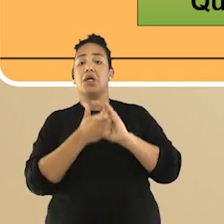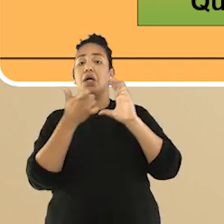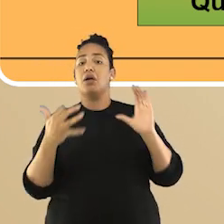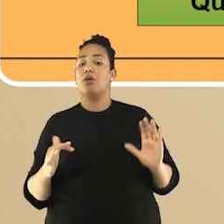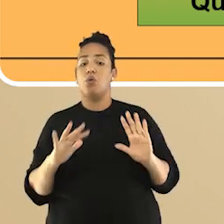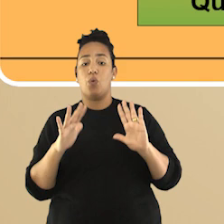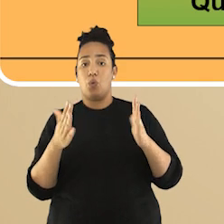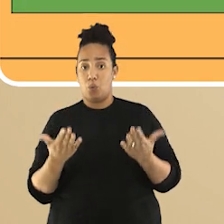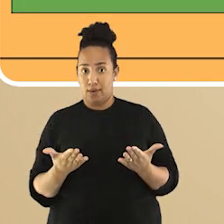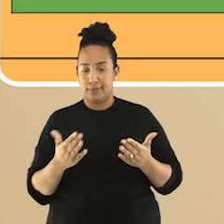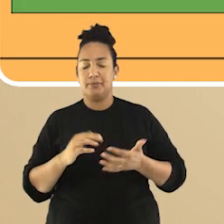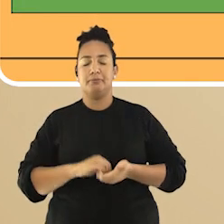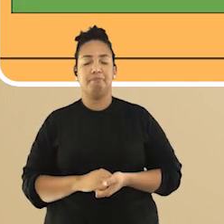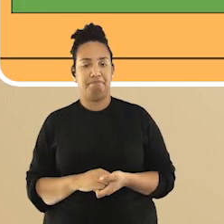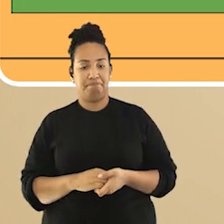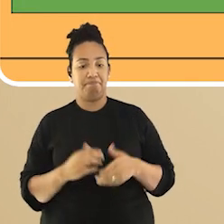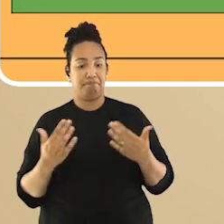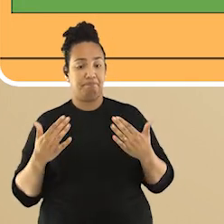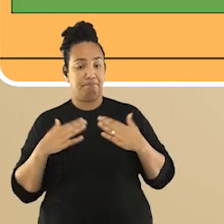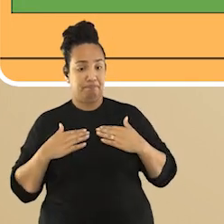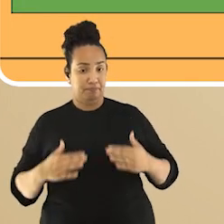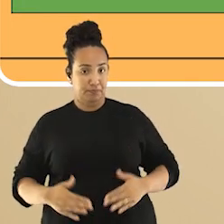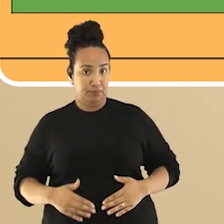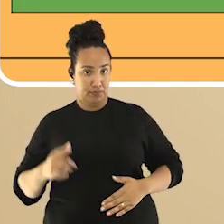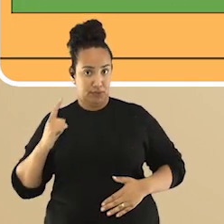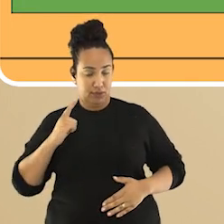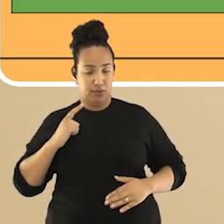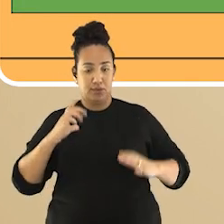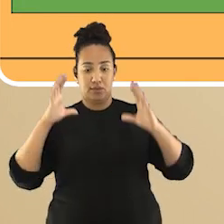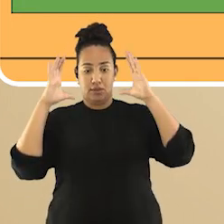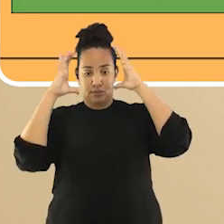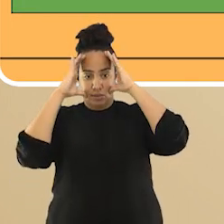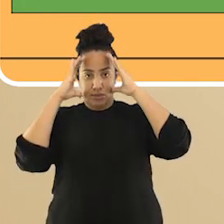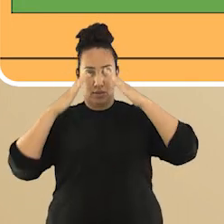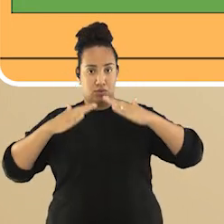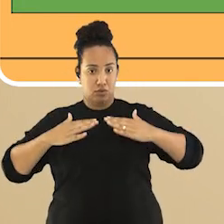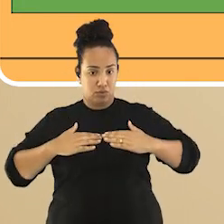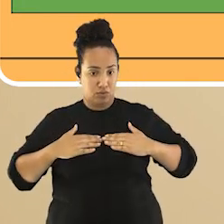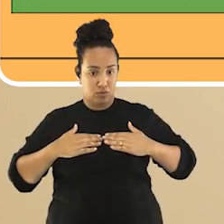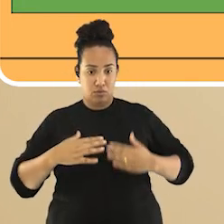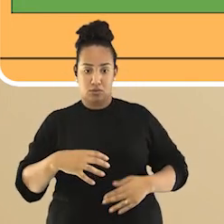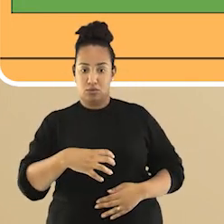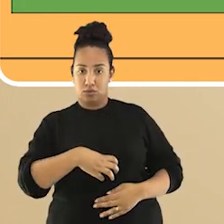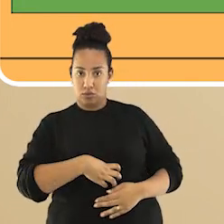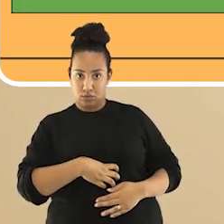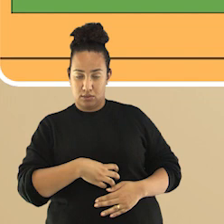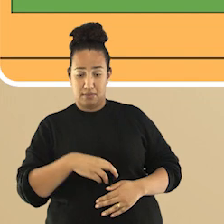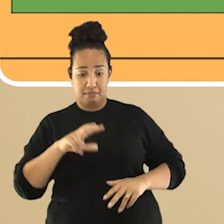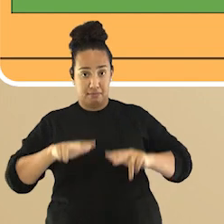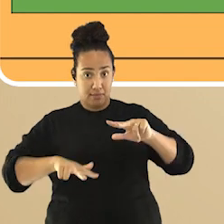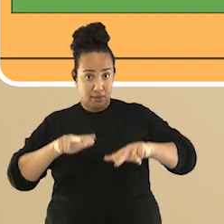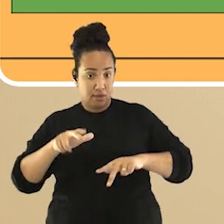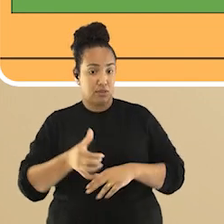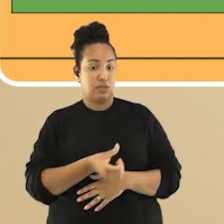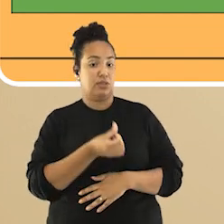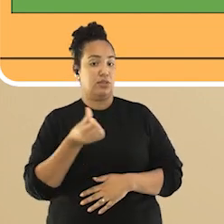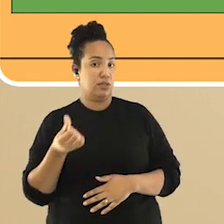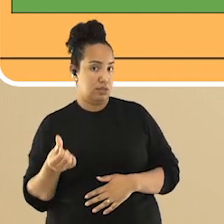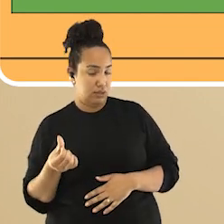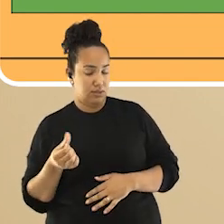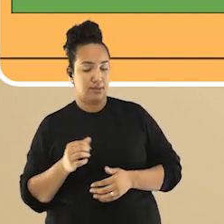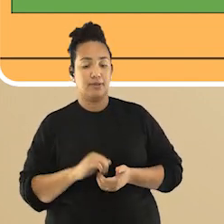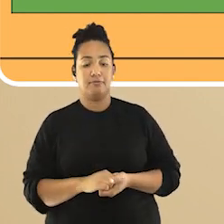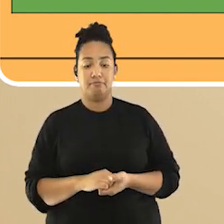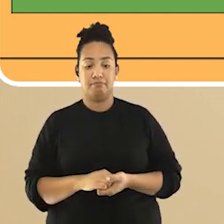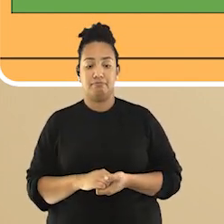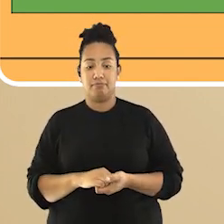pessoal? O corpo deles é dividido em cabeça, tórax e abdômen. Possuem 6 patas.